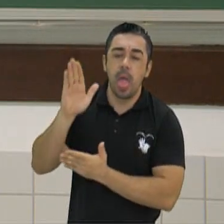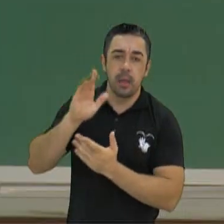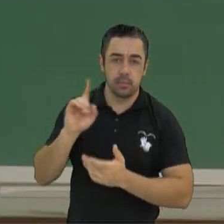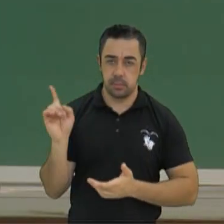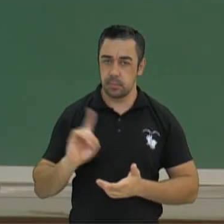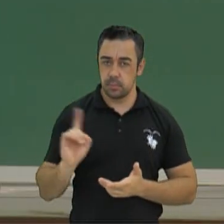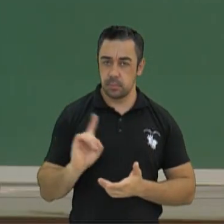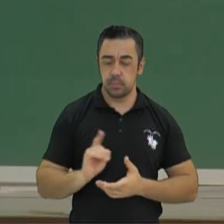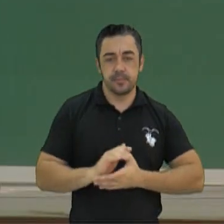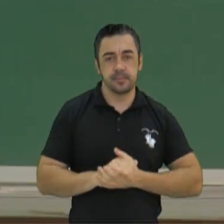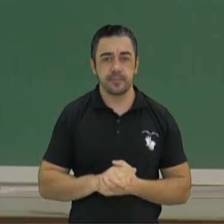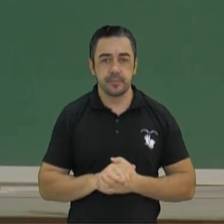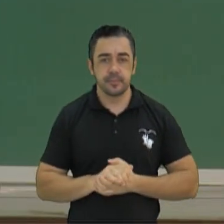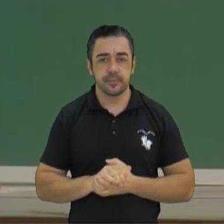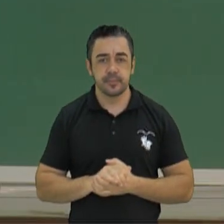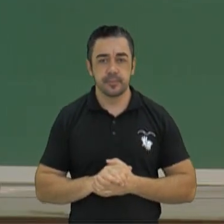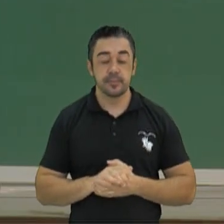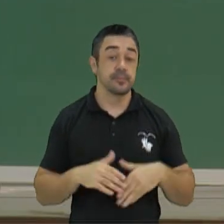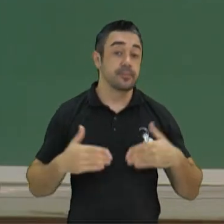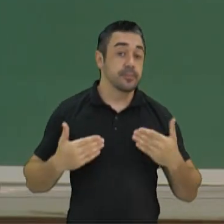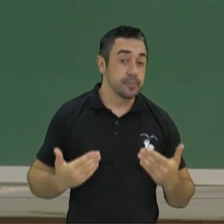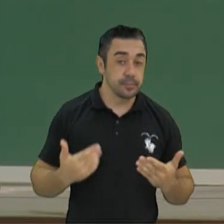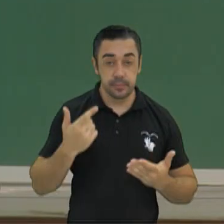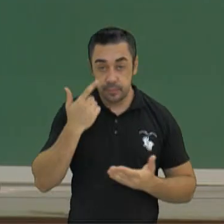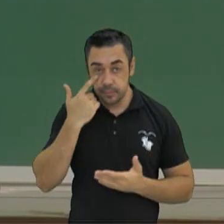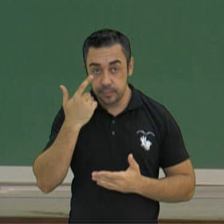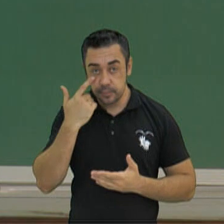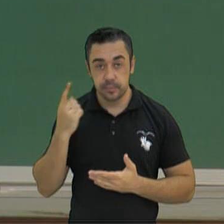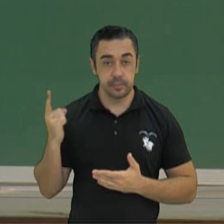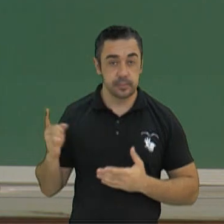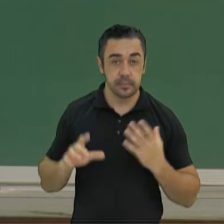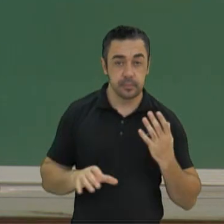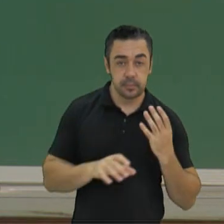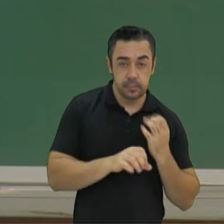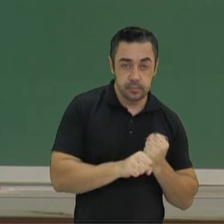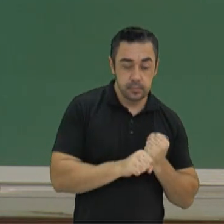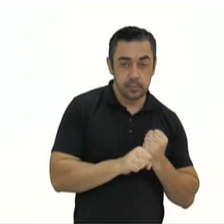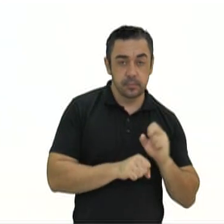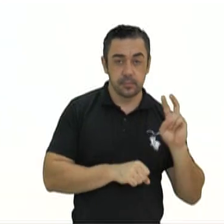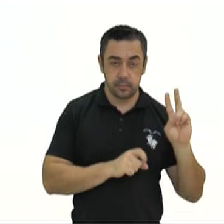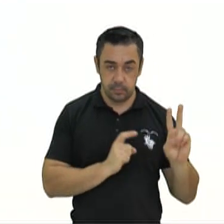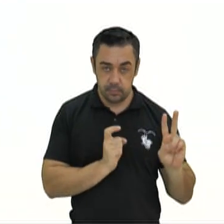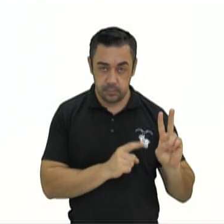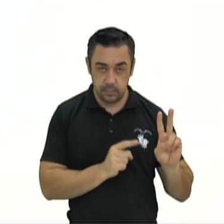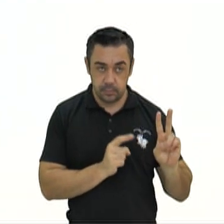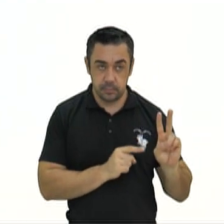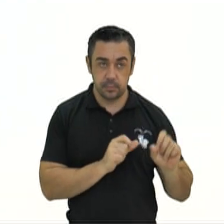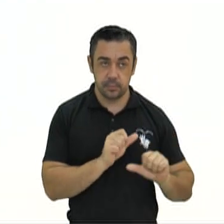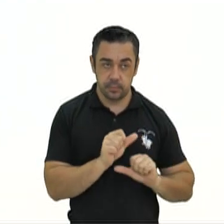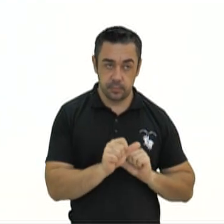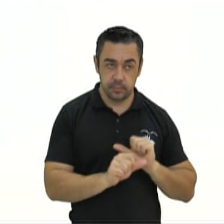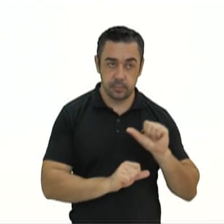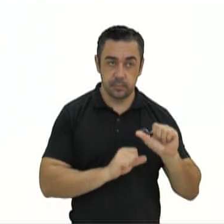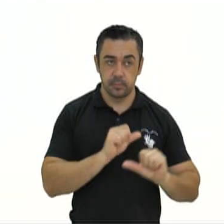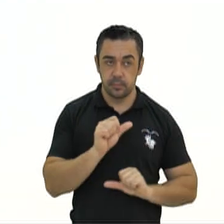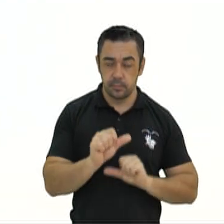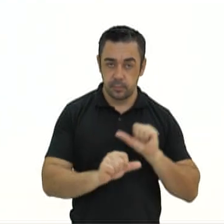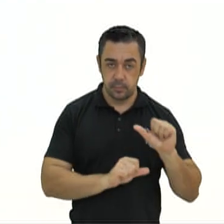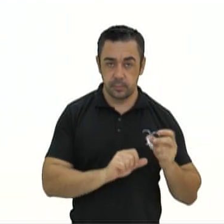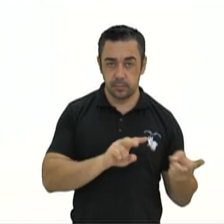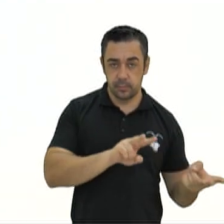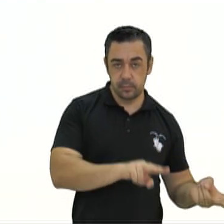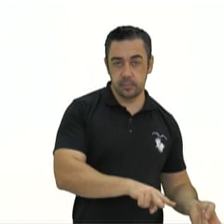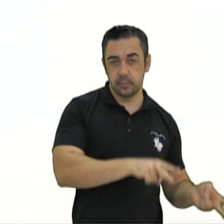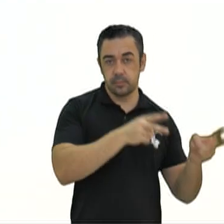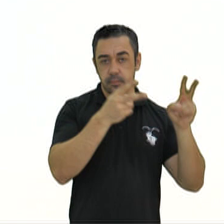Então, olha só, vejam lá. Então, eu calculei o volume. Transformando agora a unidade de medida,